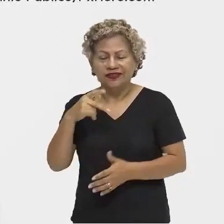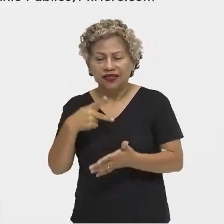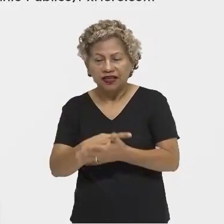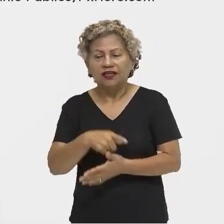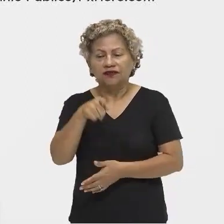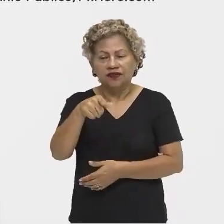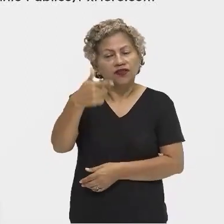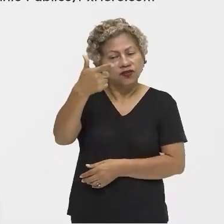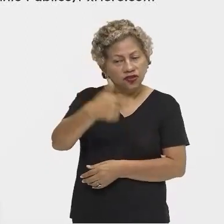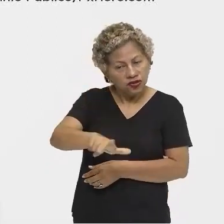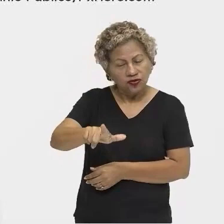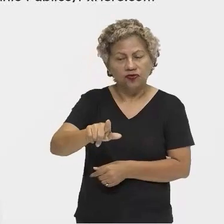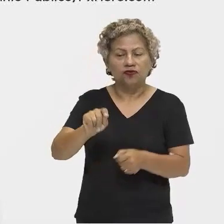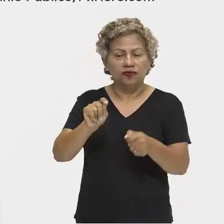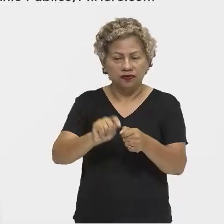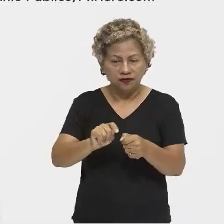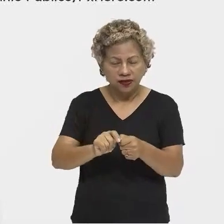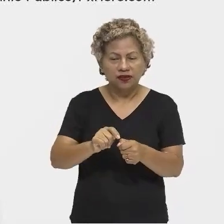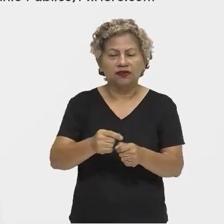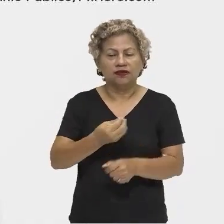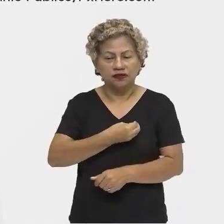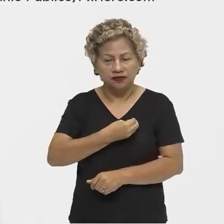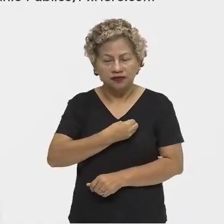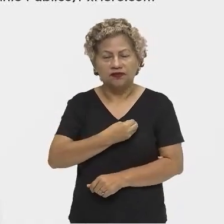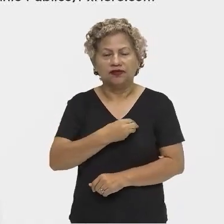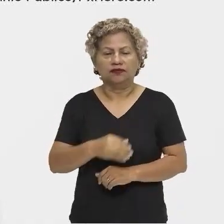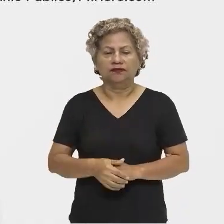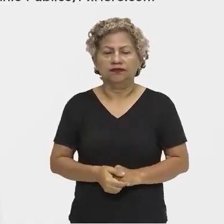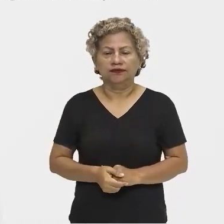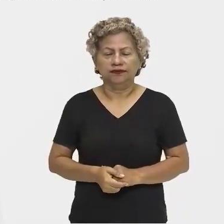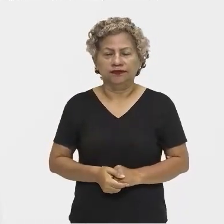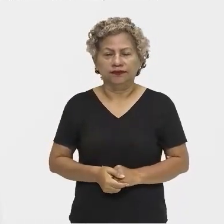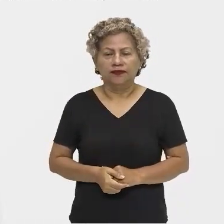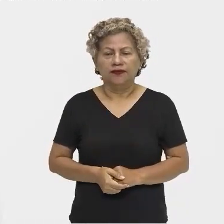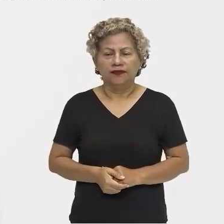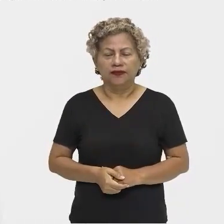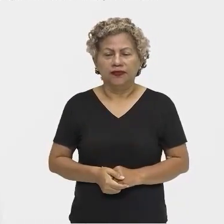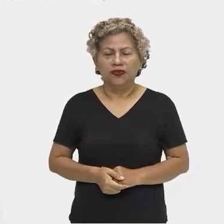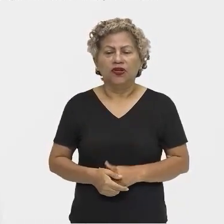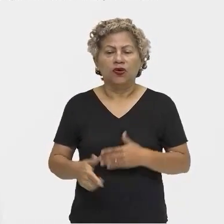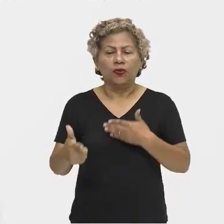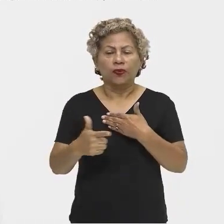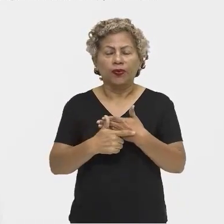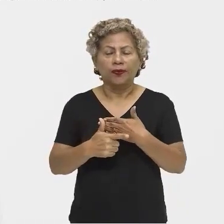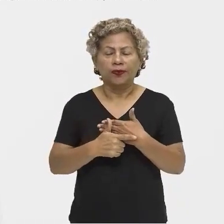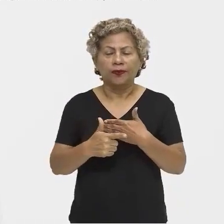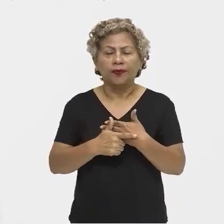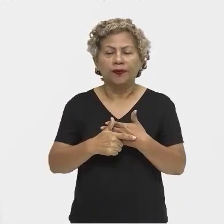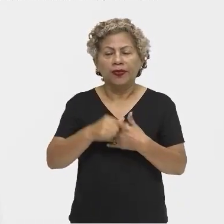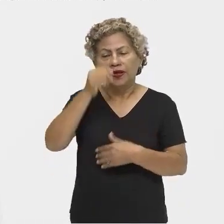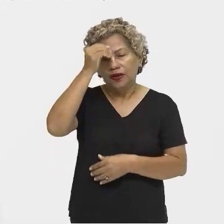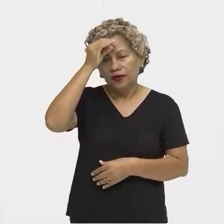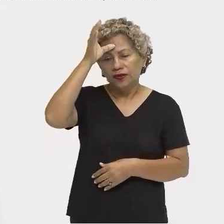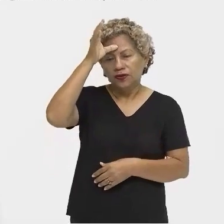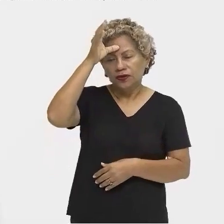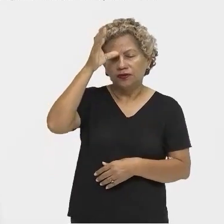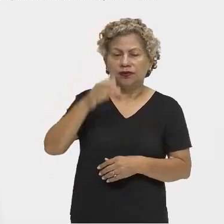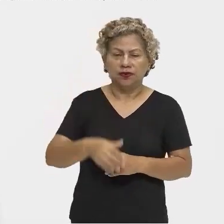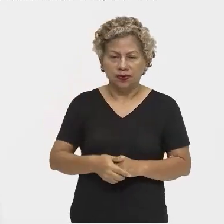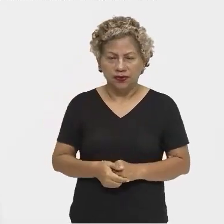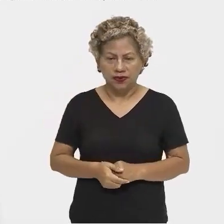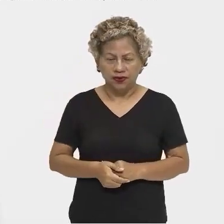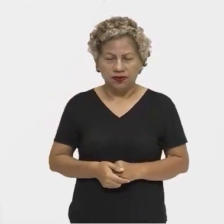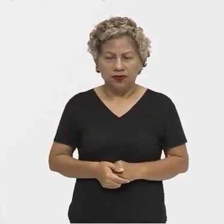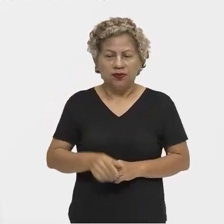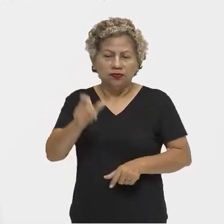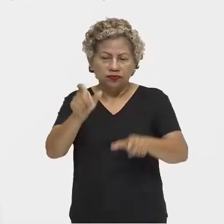Então, dentro disso, nós temos, a partir desse momento, nós temos o quê? O papel de conhecimento. Para exercer o